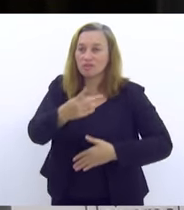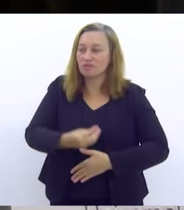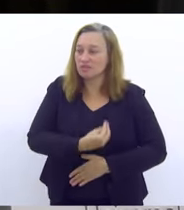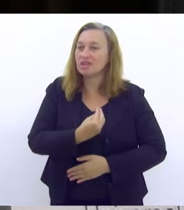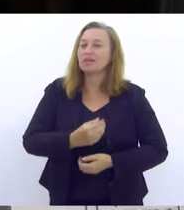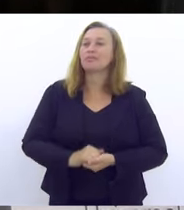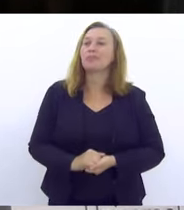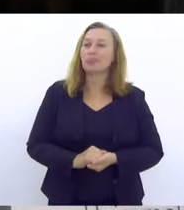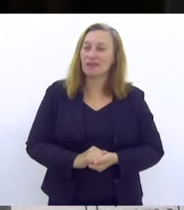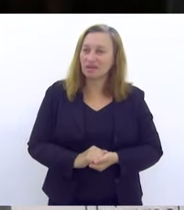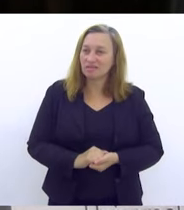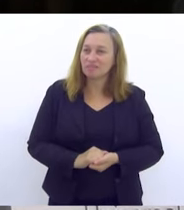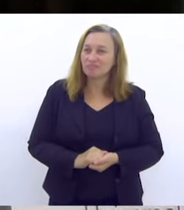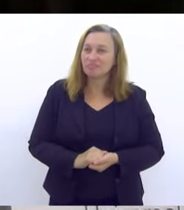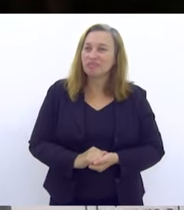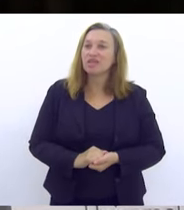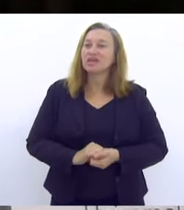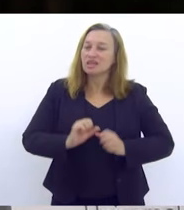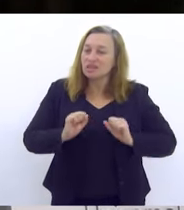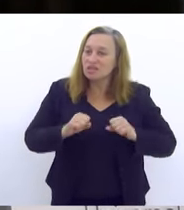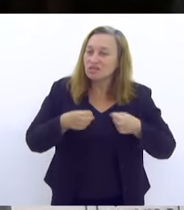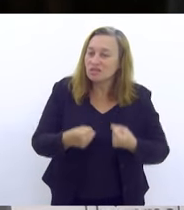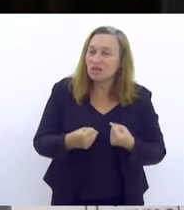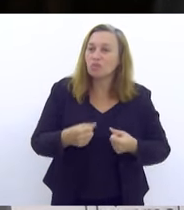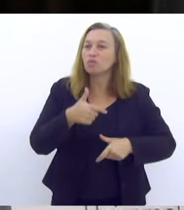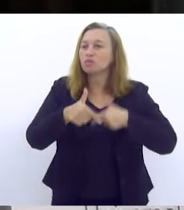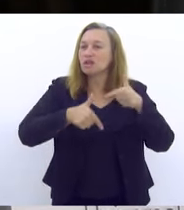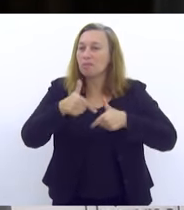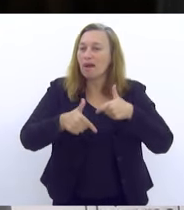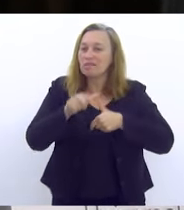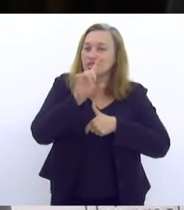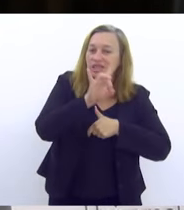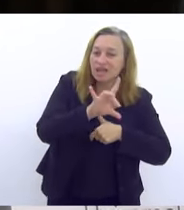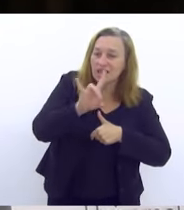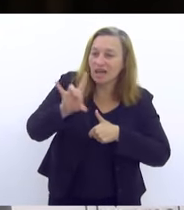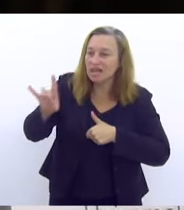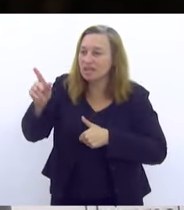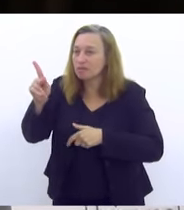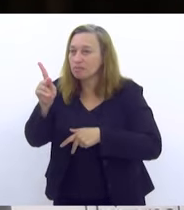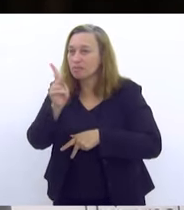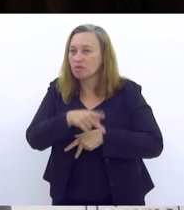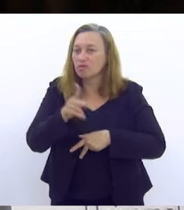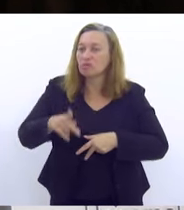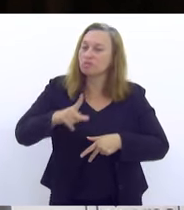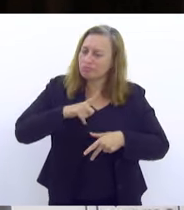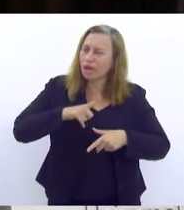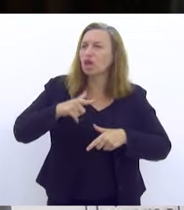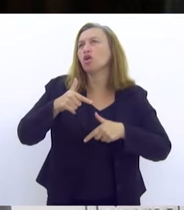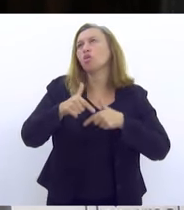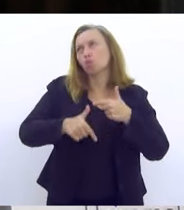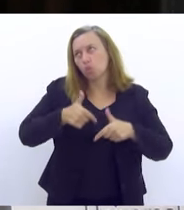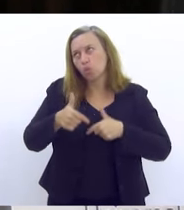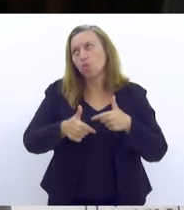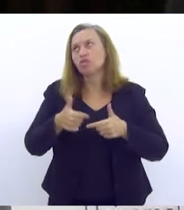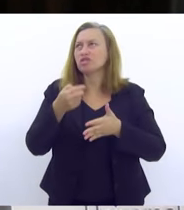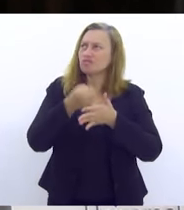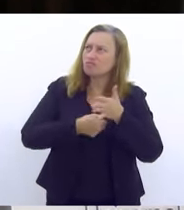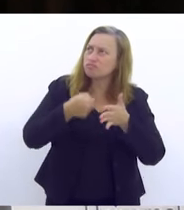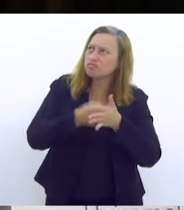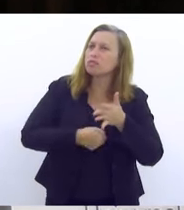é o esforço, a dedicação, o trabalho de cada educadora, que tem as suas lutas, tem as suas